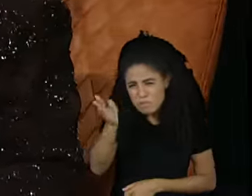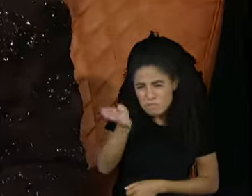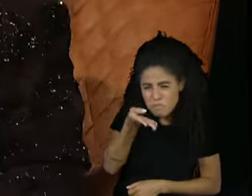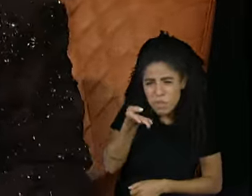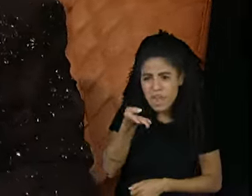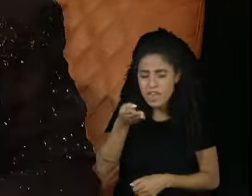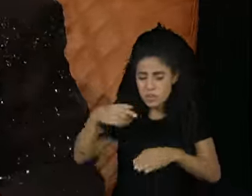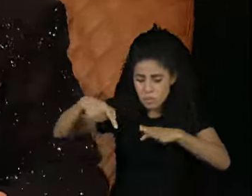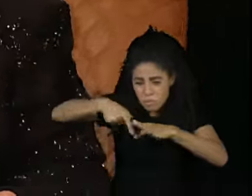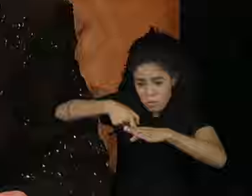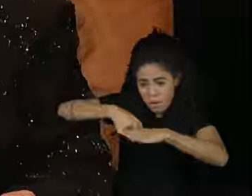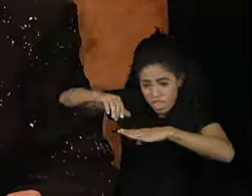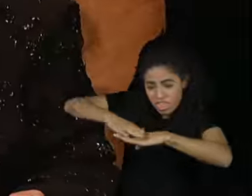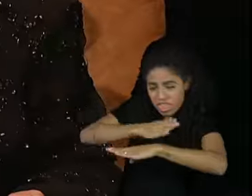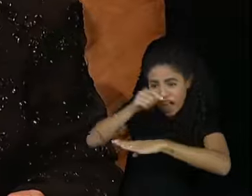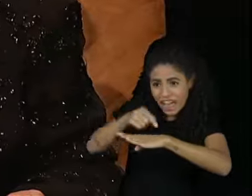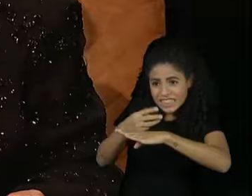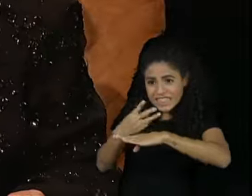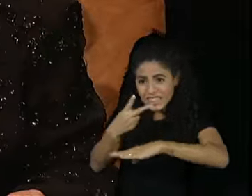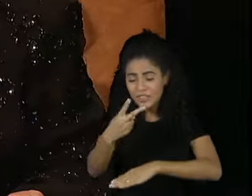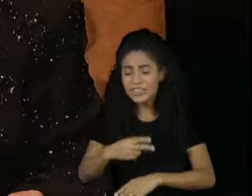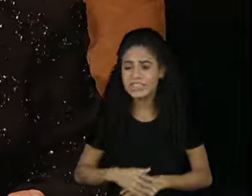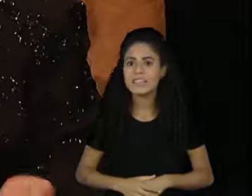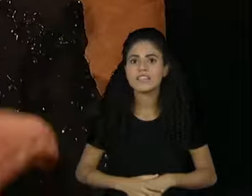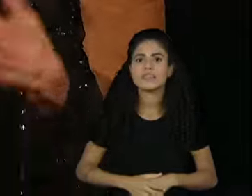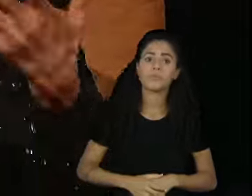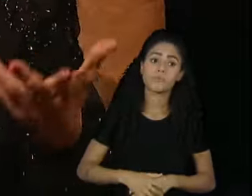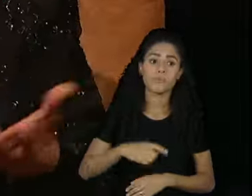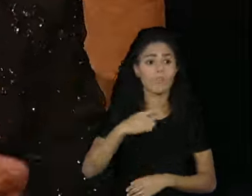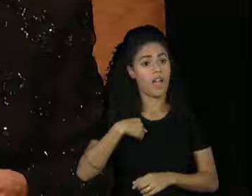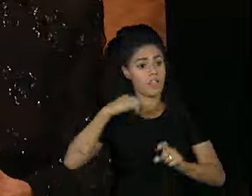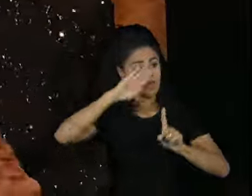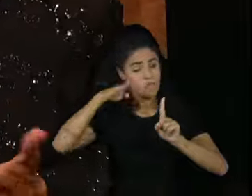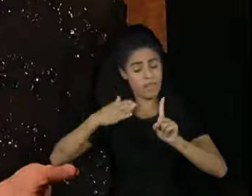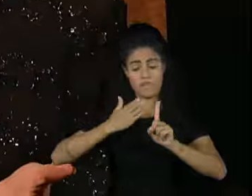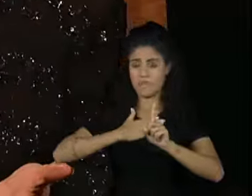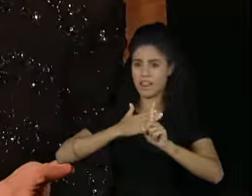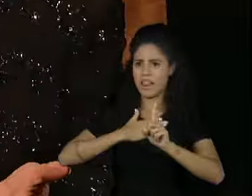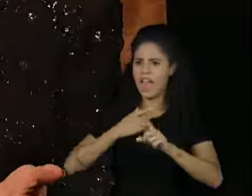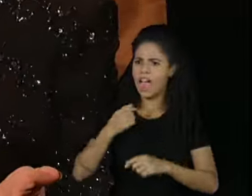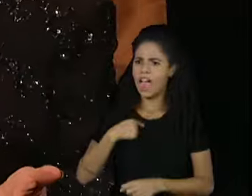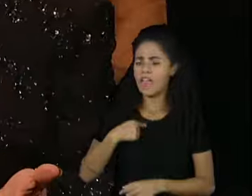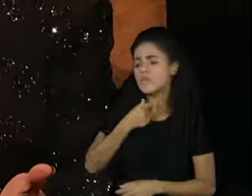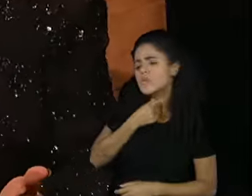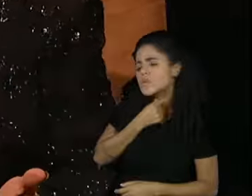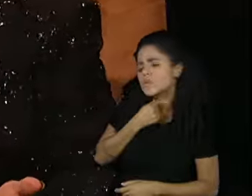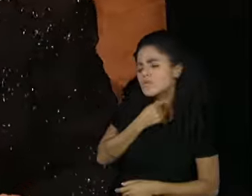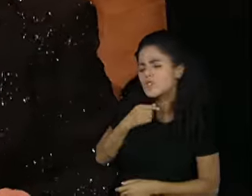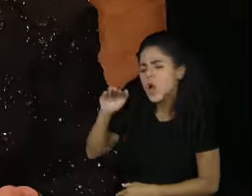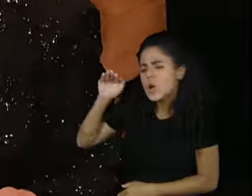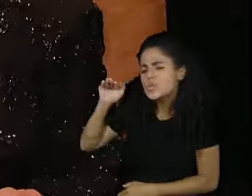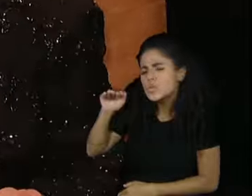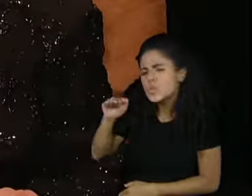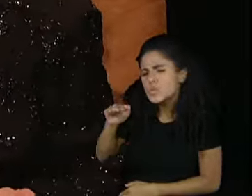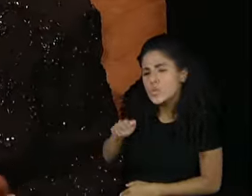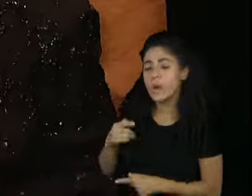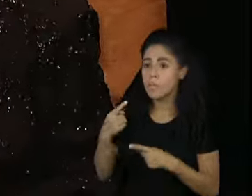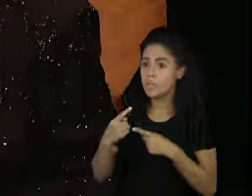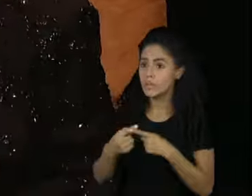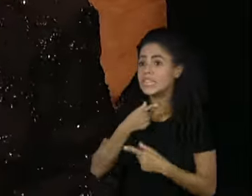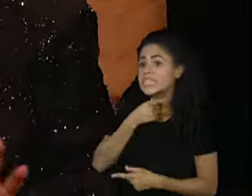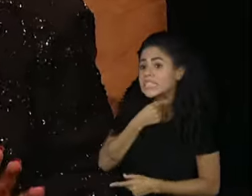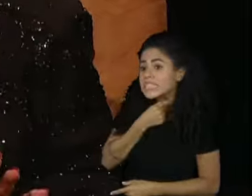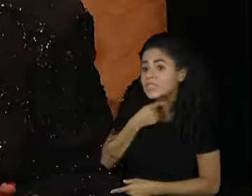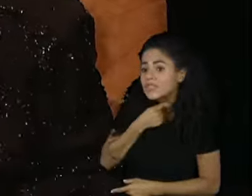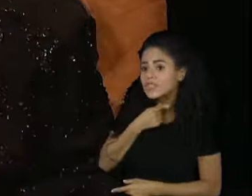32,5. A Teve alguém que te chamou... Rogéria que me homenageou como travesti mirim, porque não tem um travesti com meu tamanho. Eu